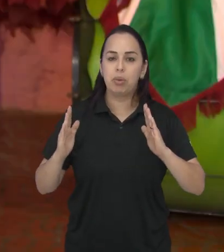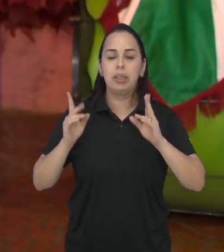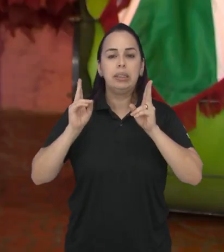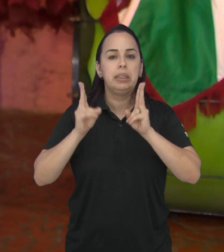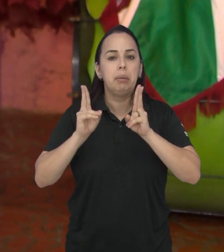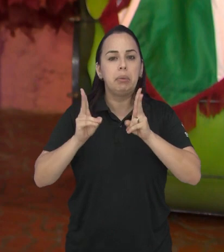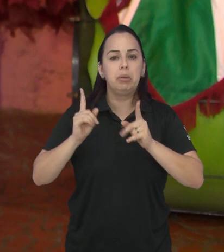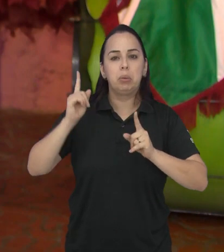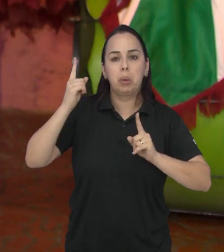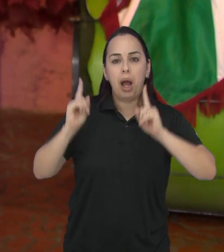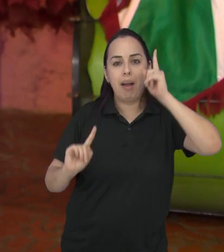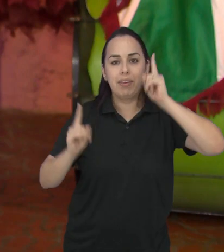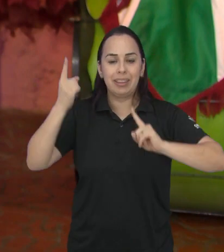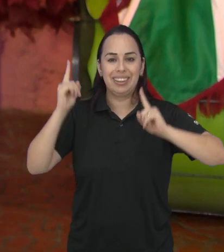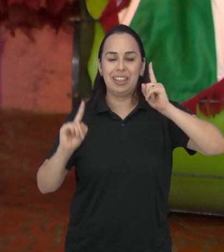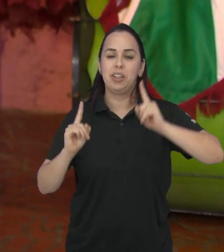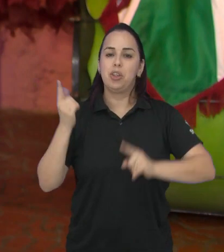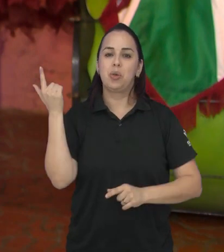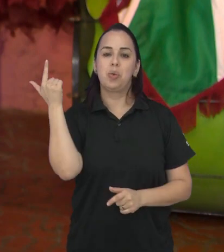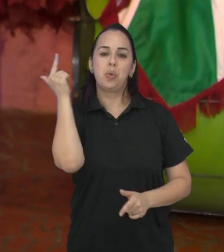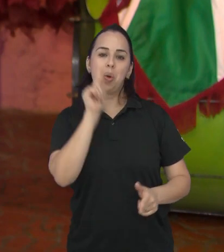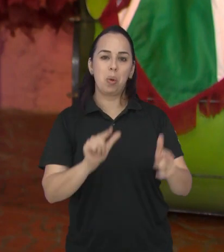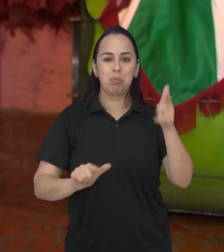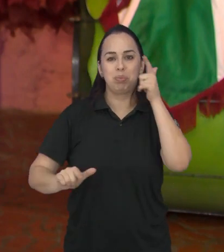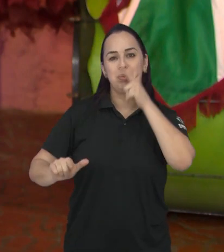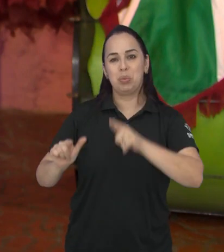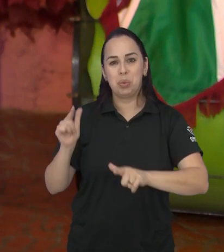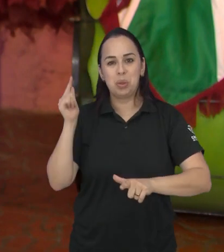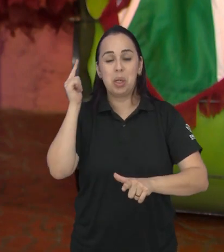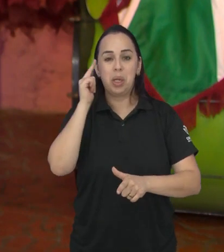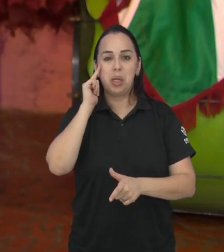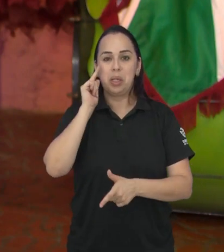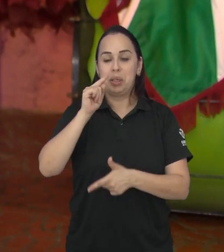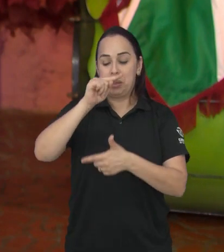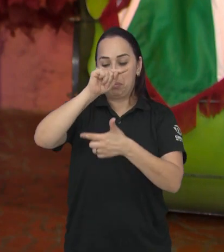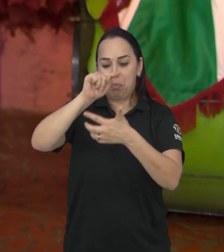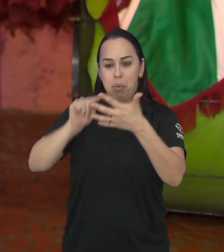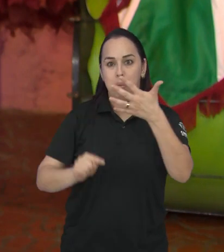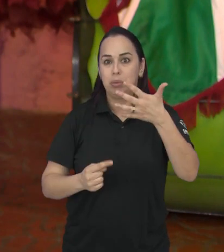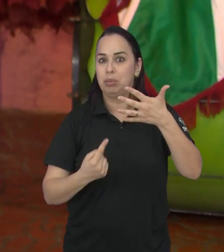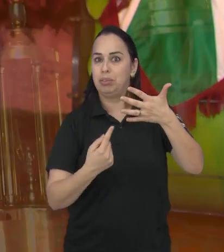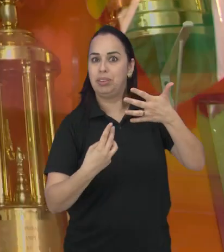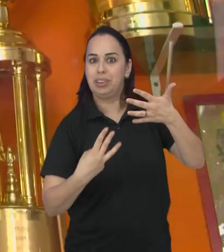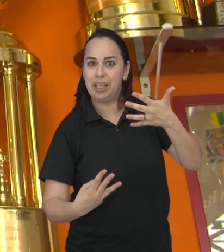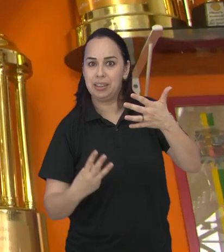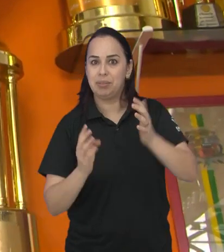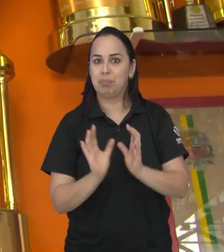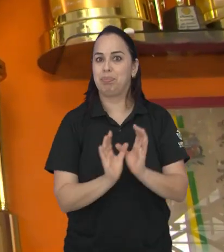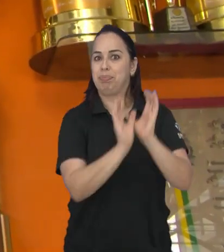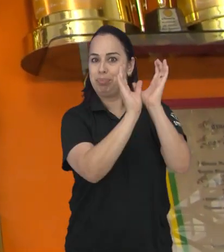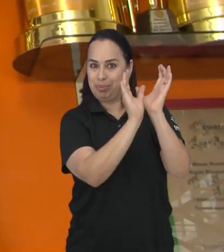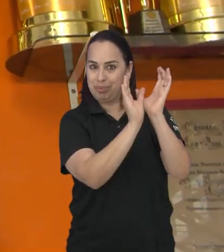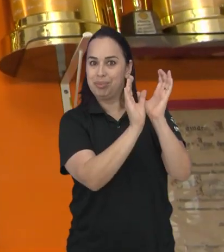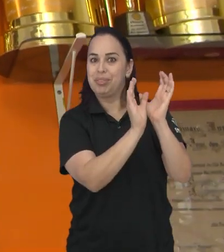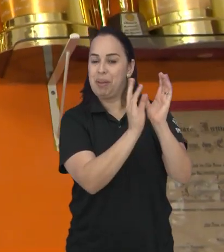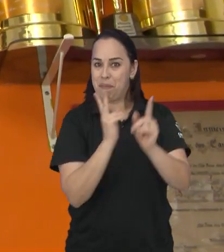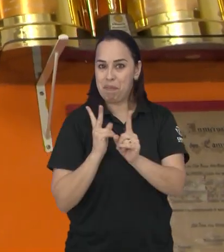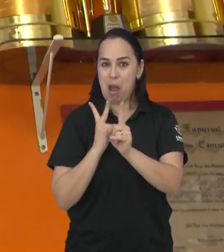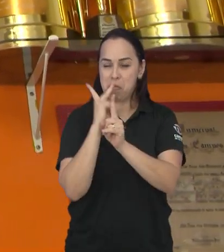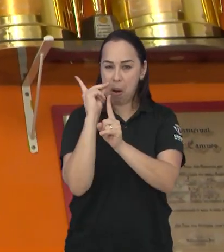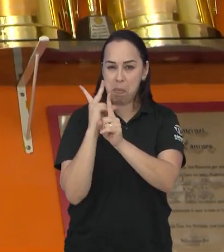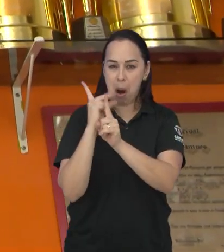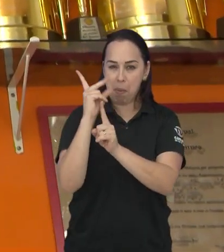Período todo que a gente teve no carnaval, a gente conseguiu conquistar consecutivamente 13 títulos do Carnaval de São